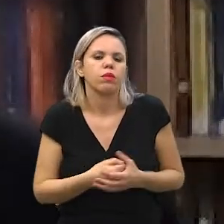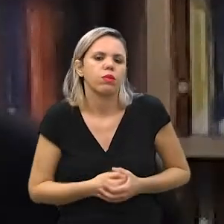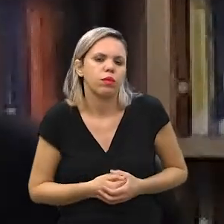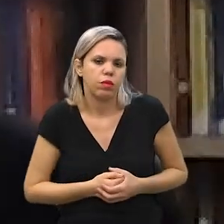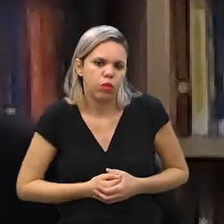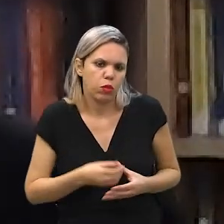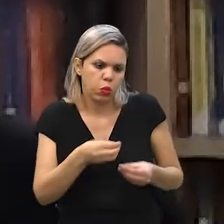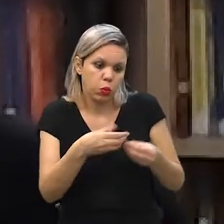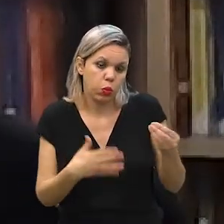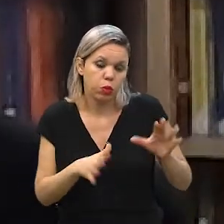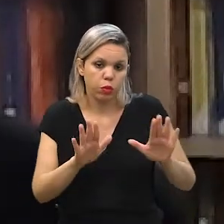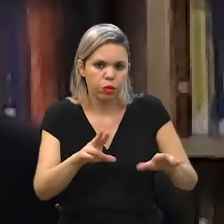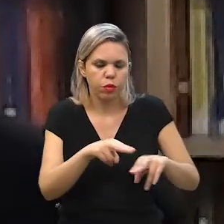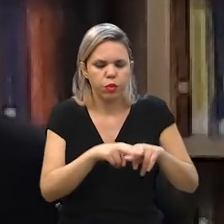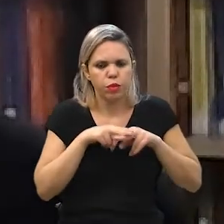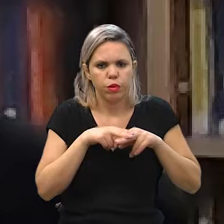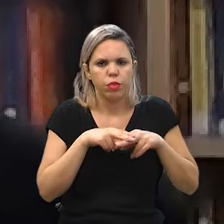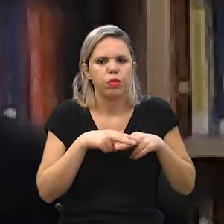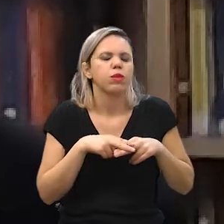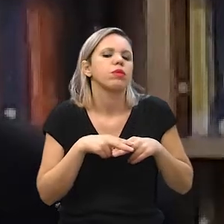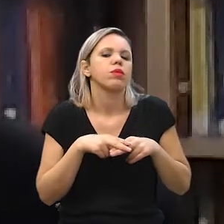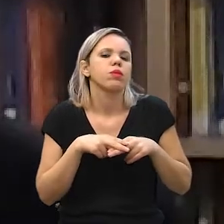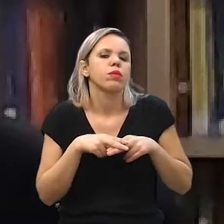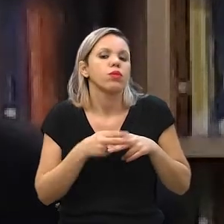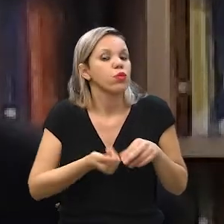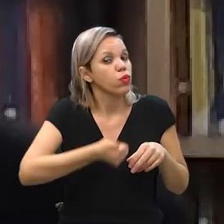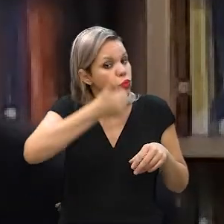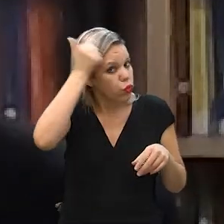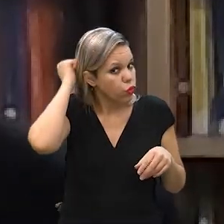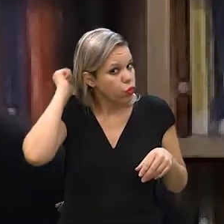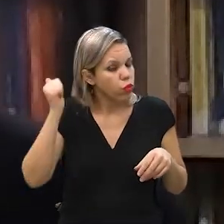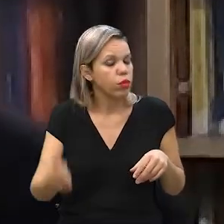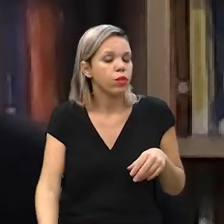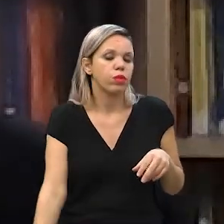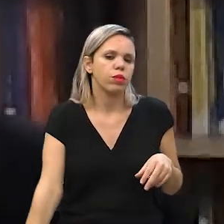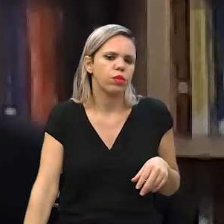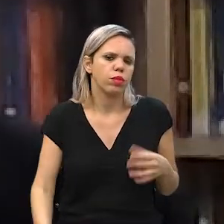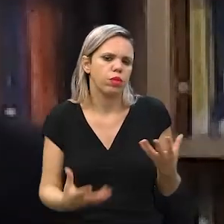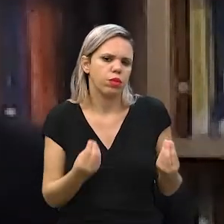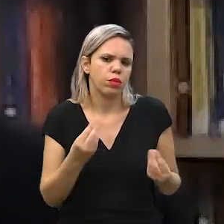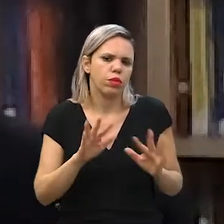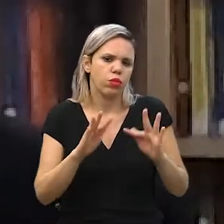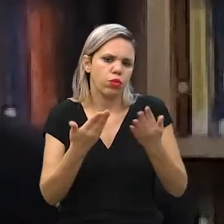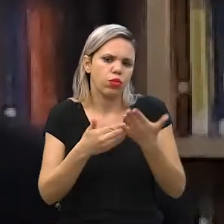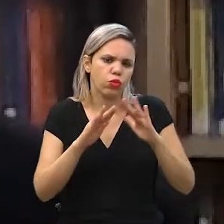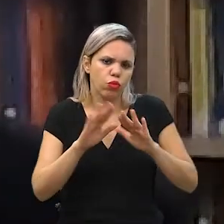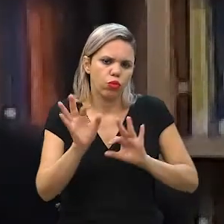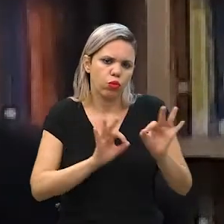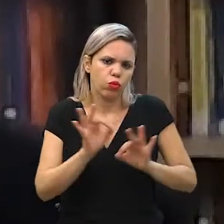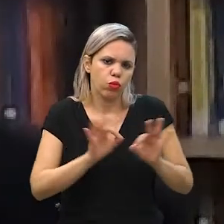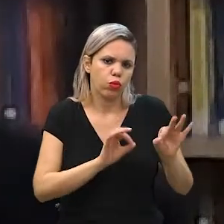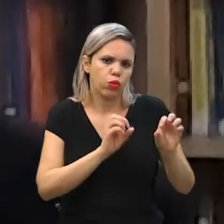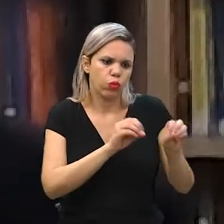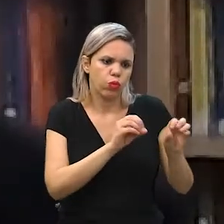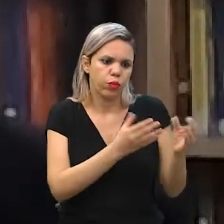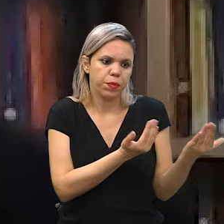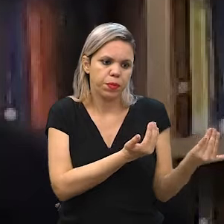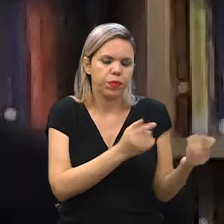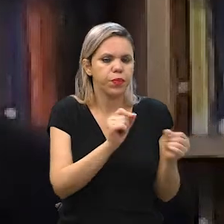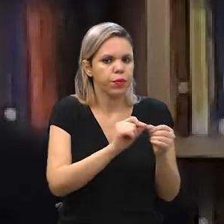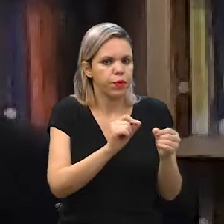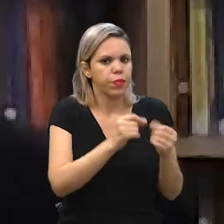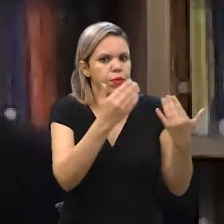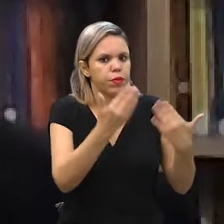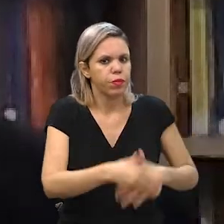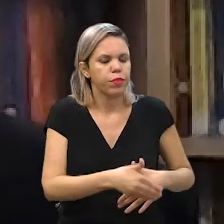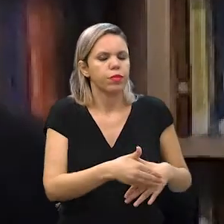também por conta do vestibular e dos rankings, né? Então, muitas escolas acabam preparando os jovens para fazer uma